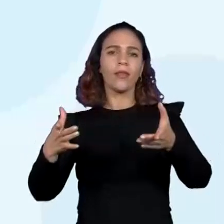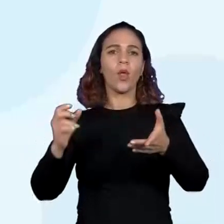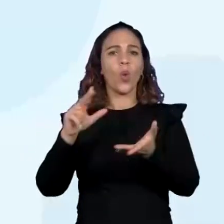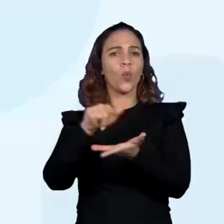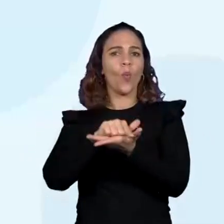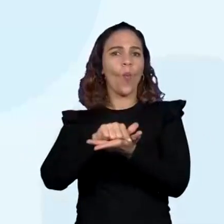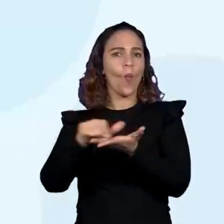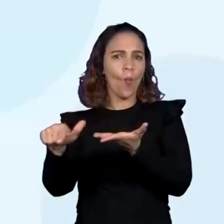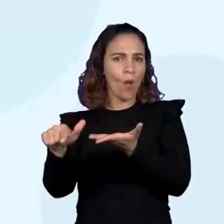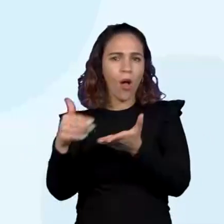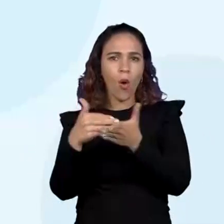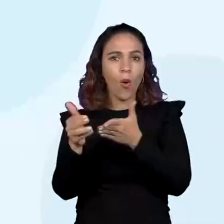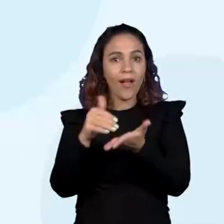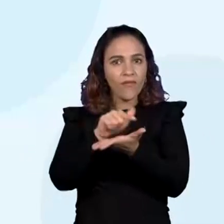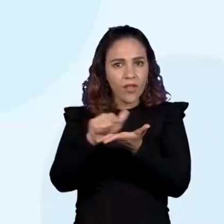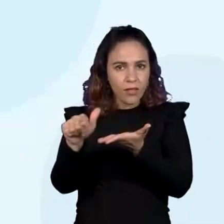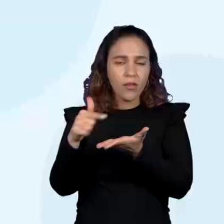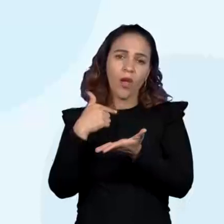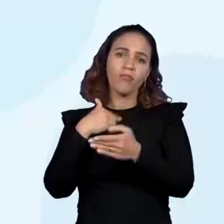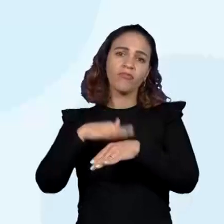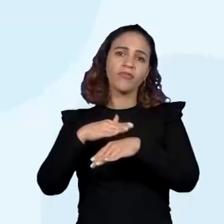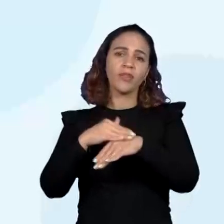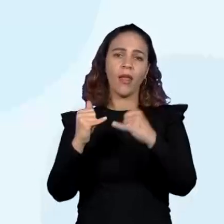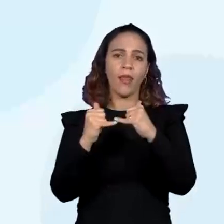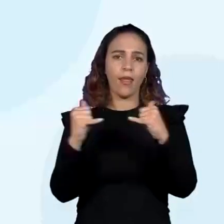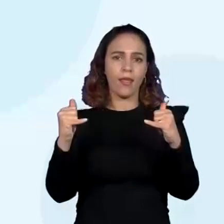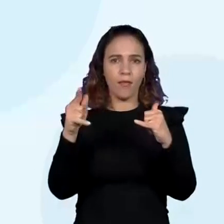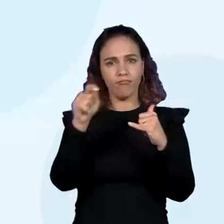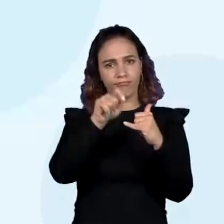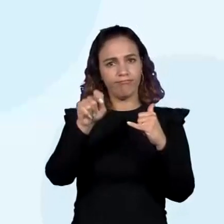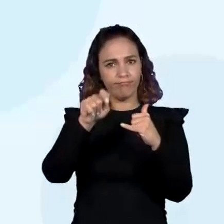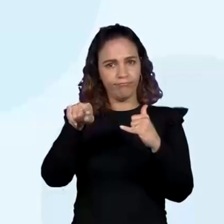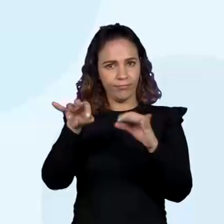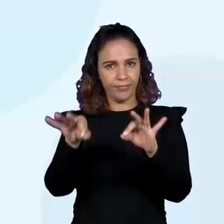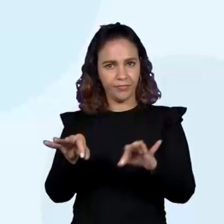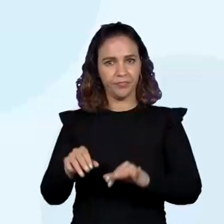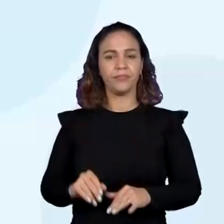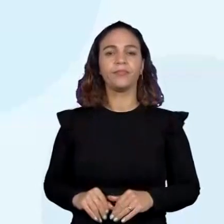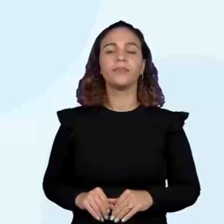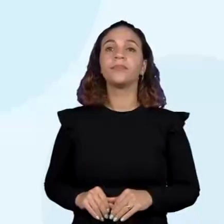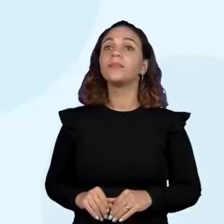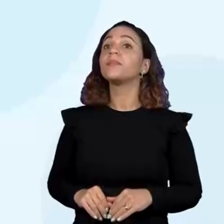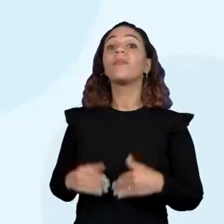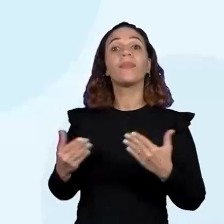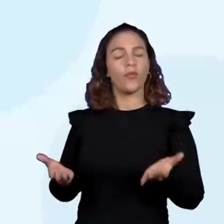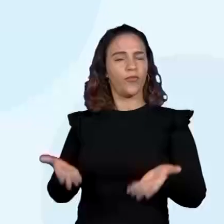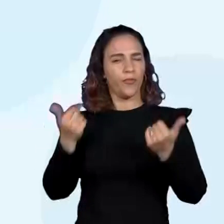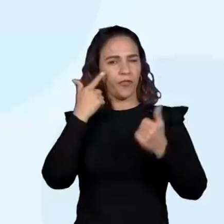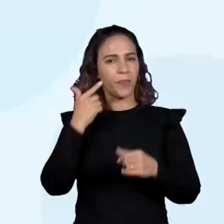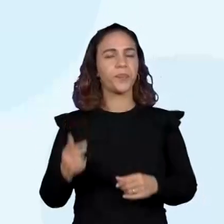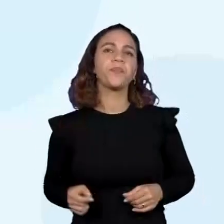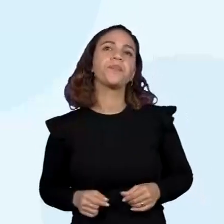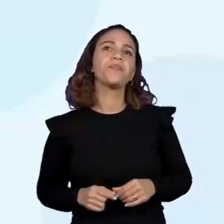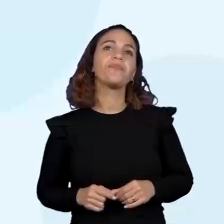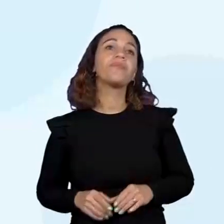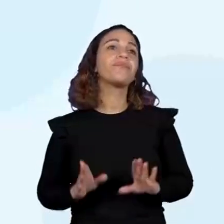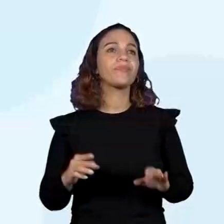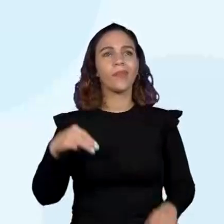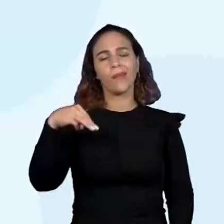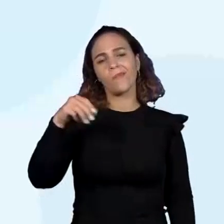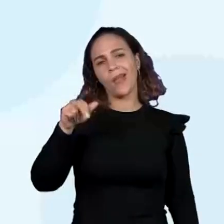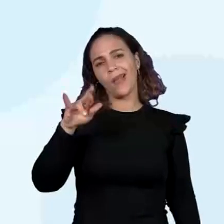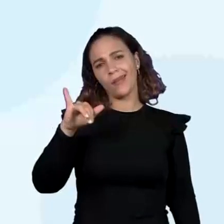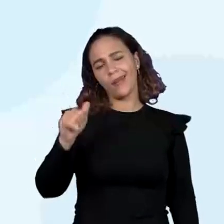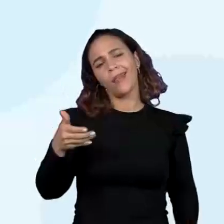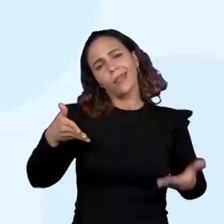apenas o espaço. Eu fiz uma linha para facilitar a nossa localização. Então, vamos lá. Maria